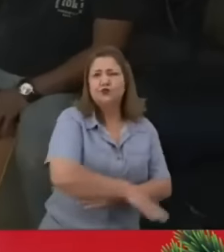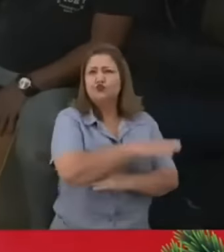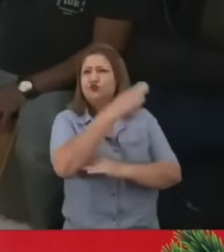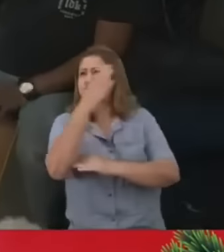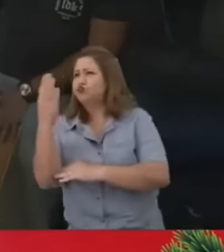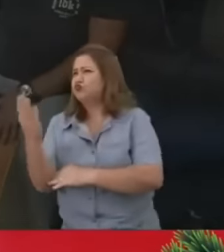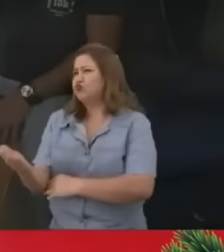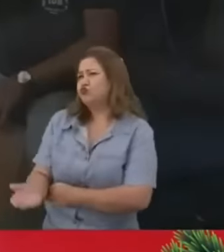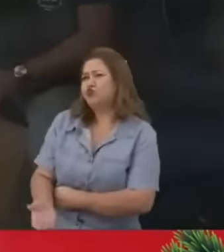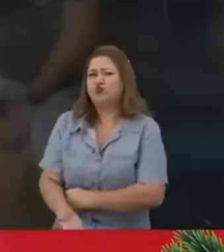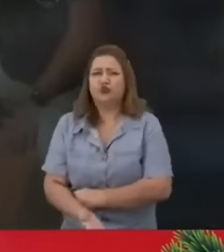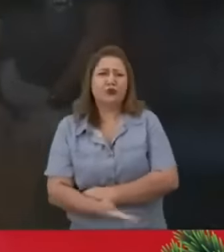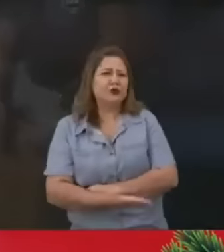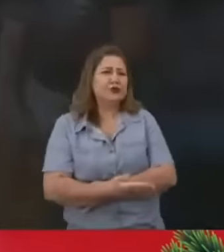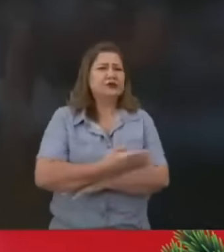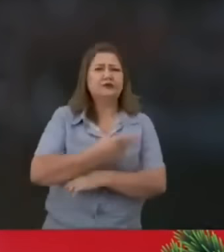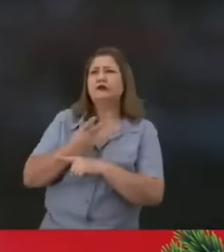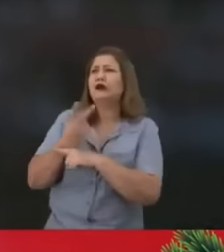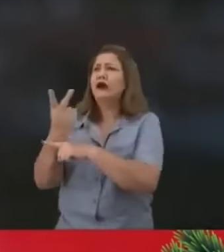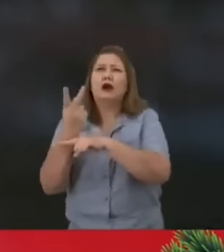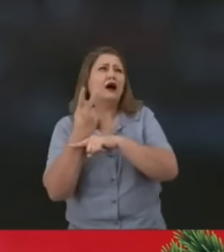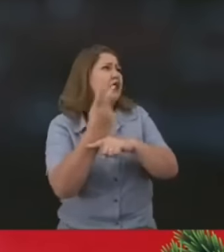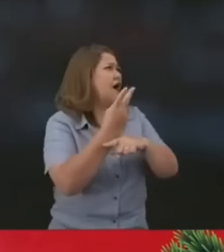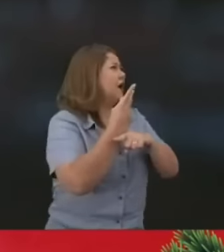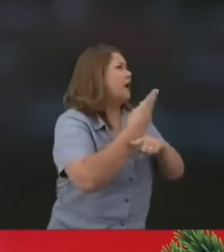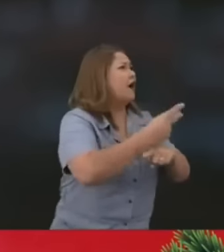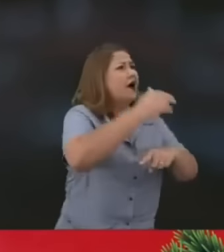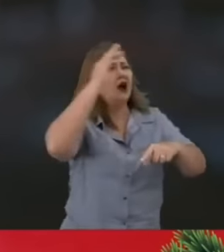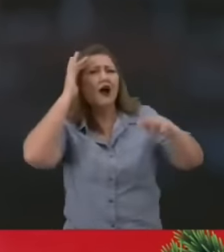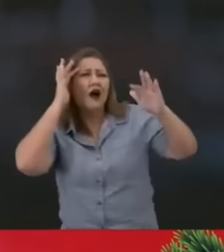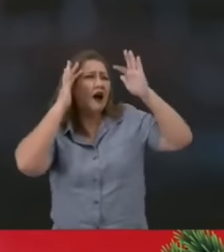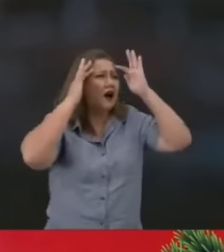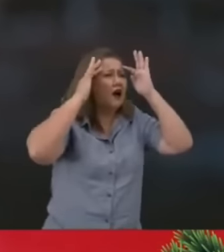Te odeio, te busco, te caço,